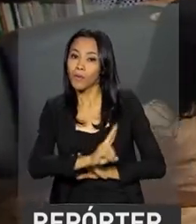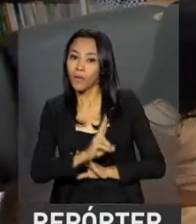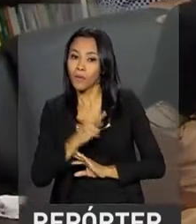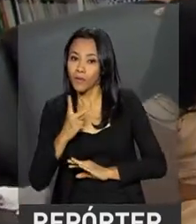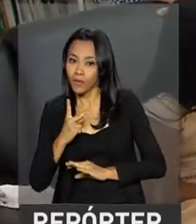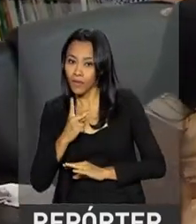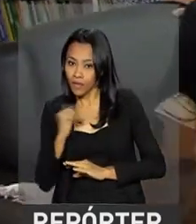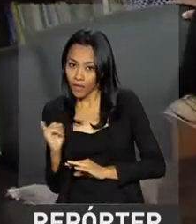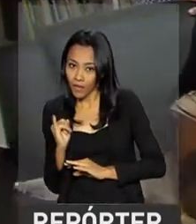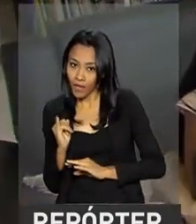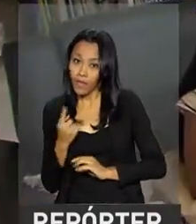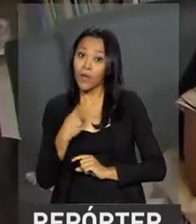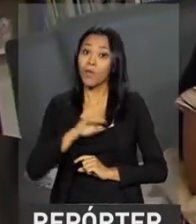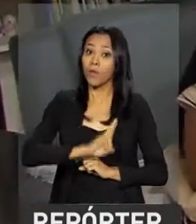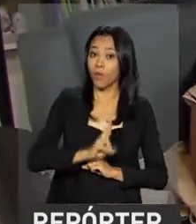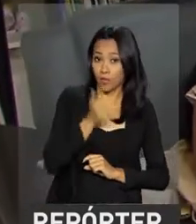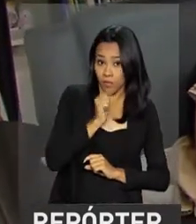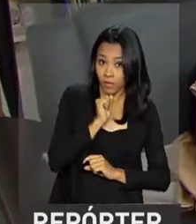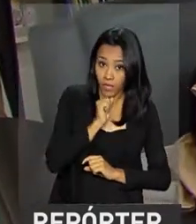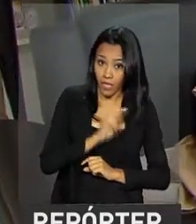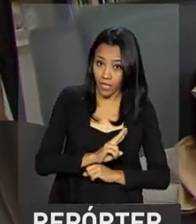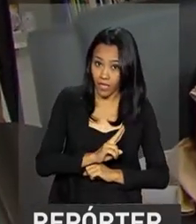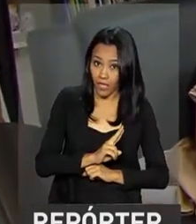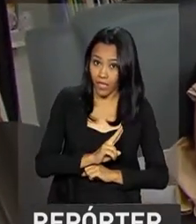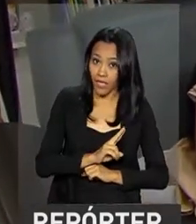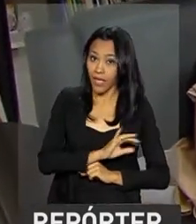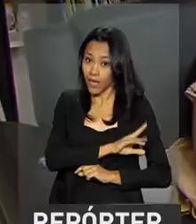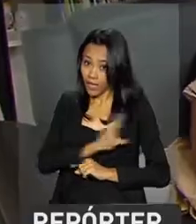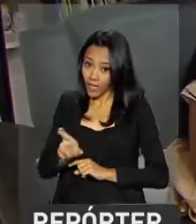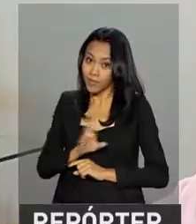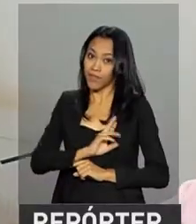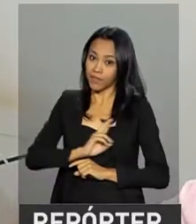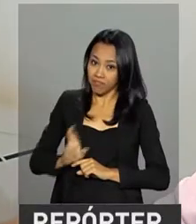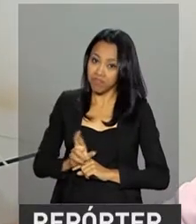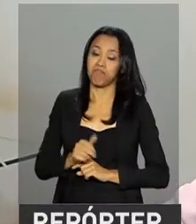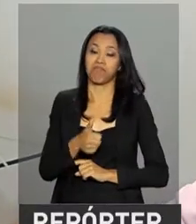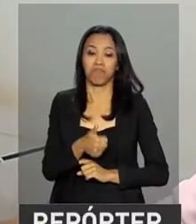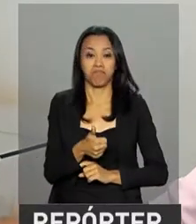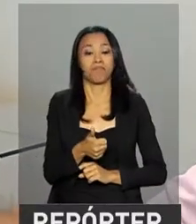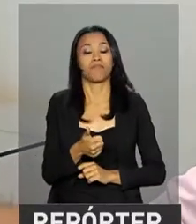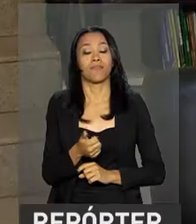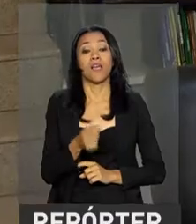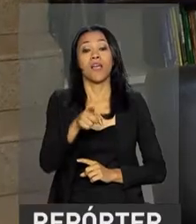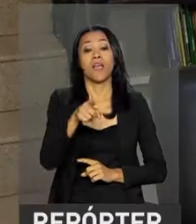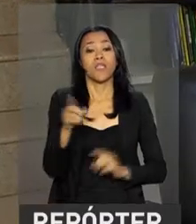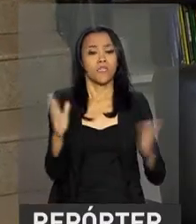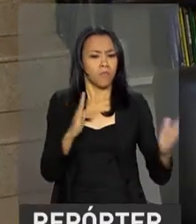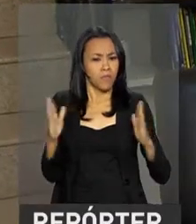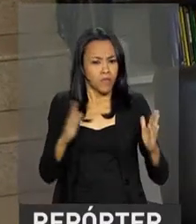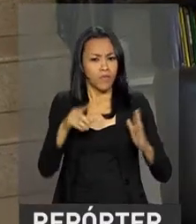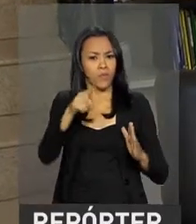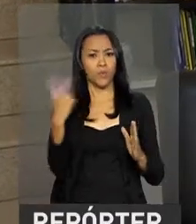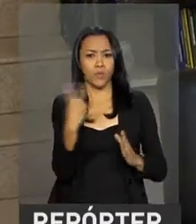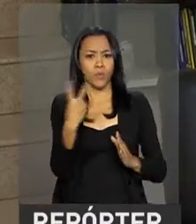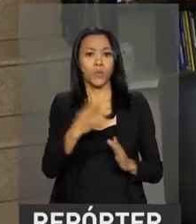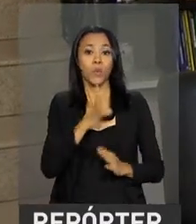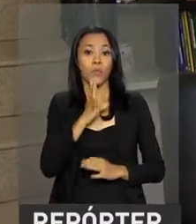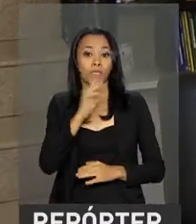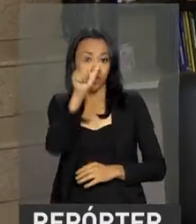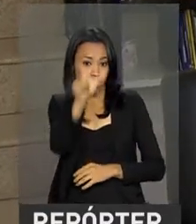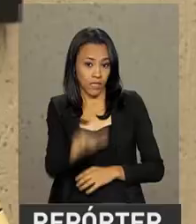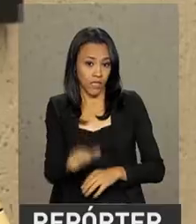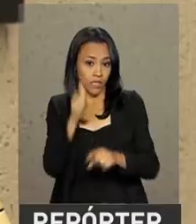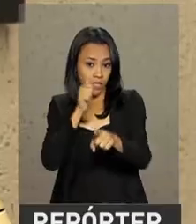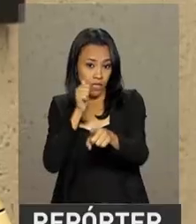o nome da mãe na mesma época osmari mara conheceram marcela